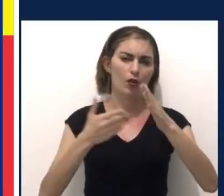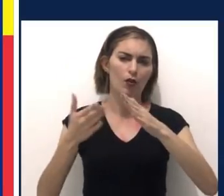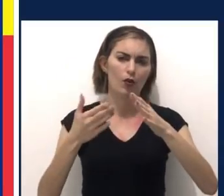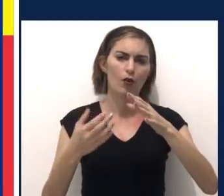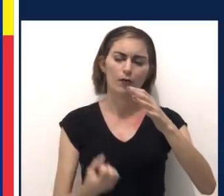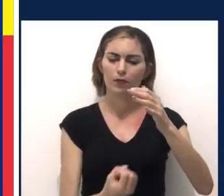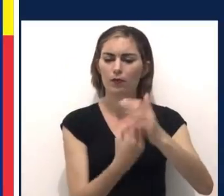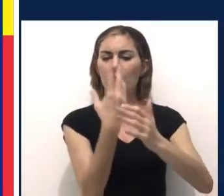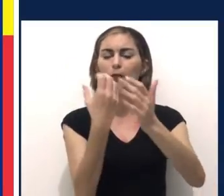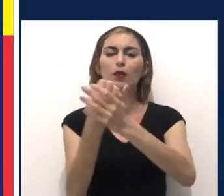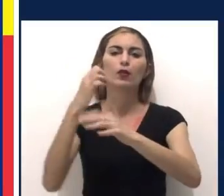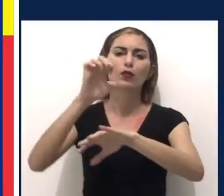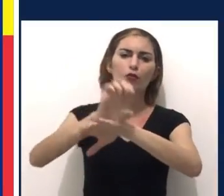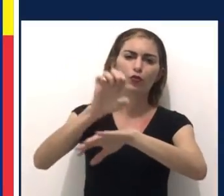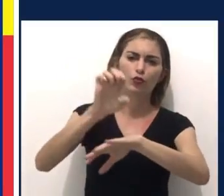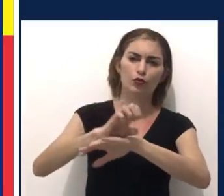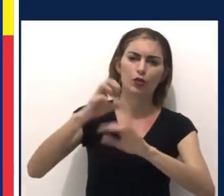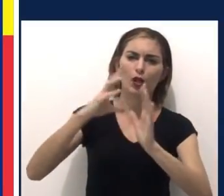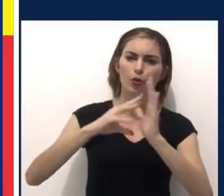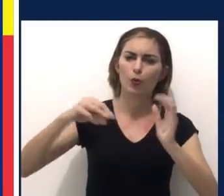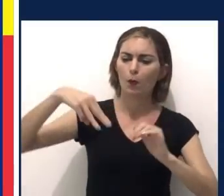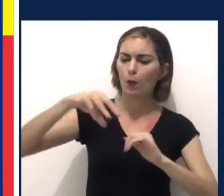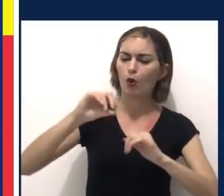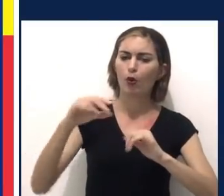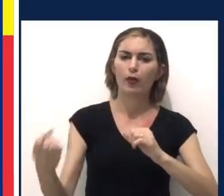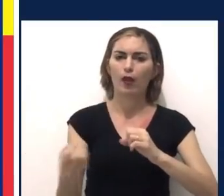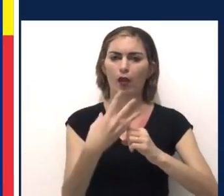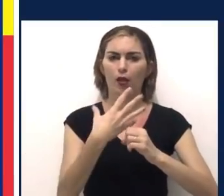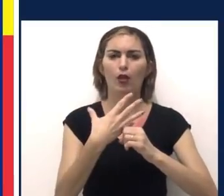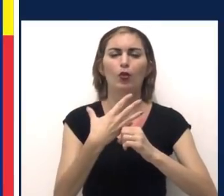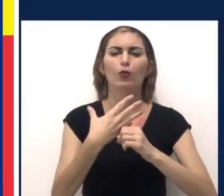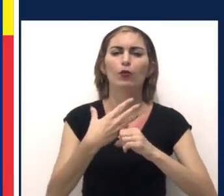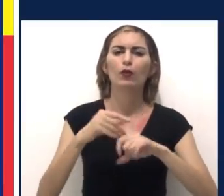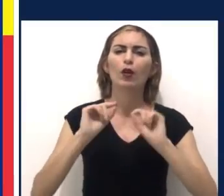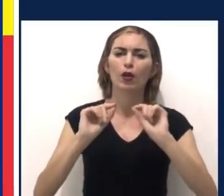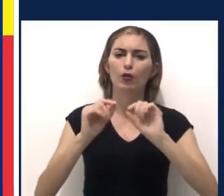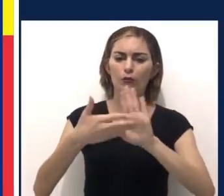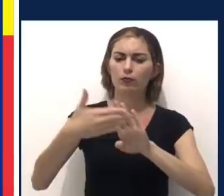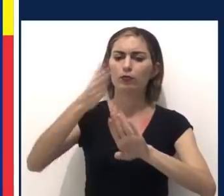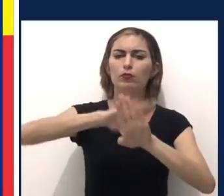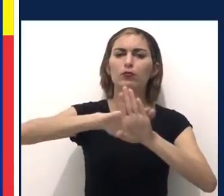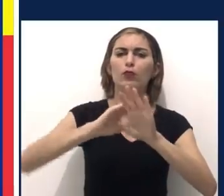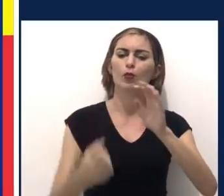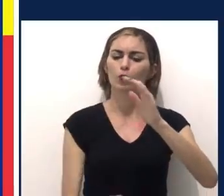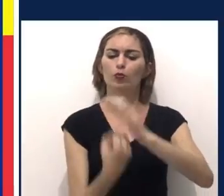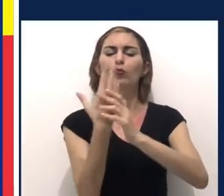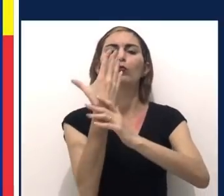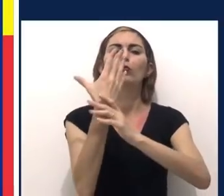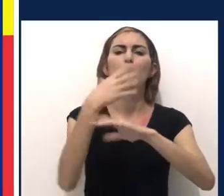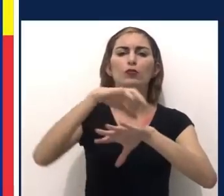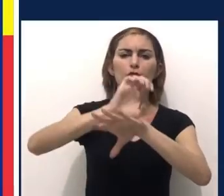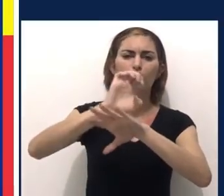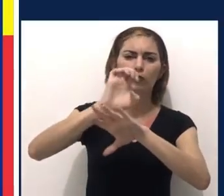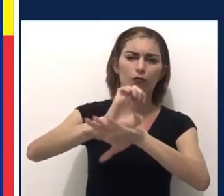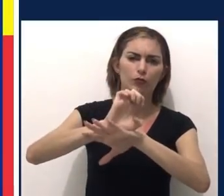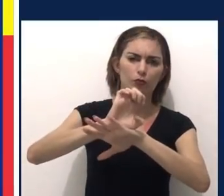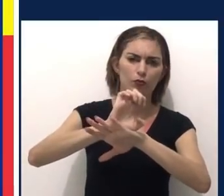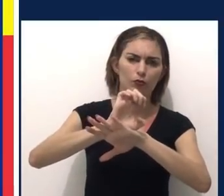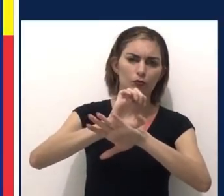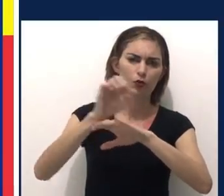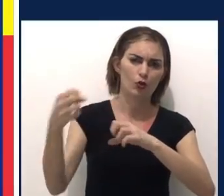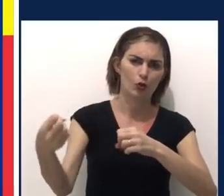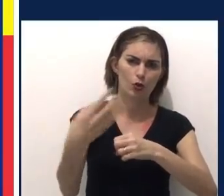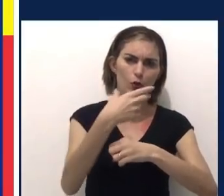aconteceu na formação do Estado moderno inglês. O que está por trás dessa formação